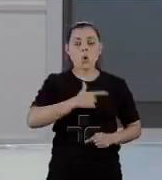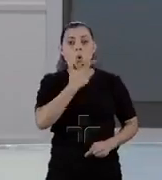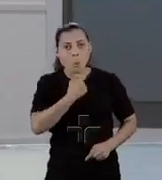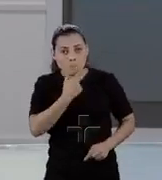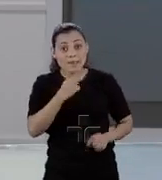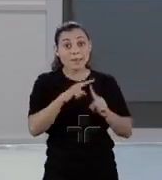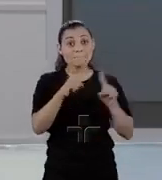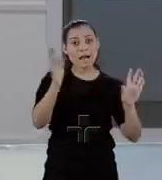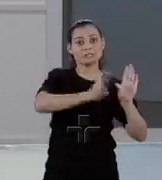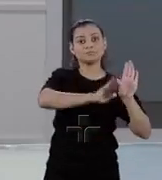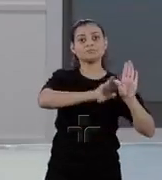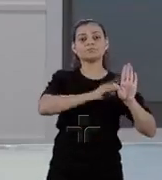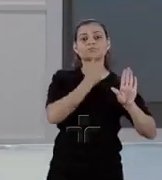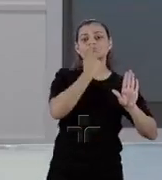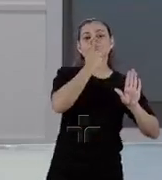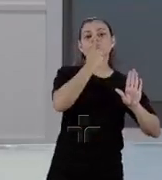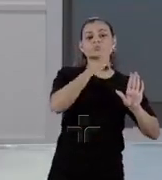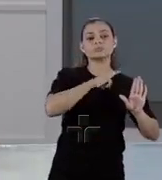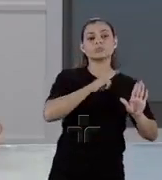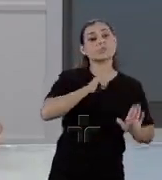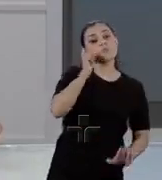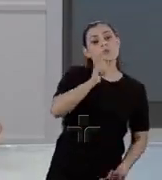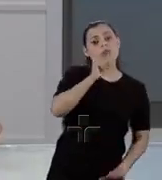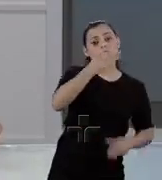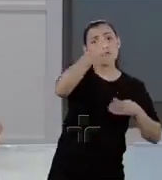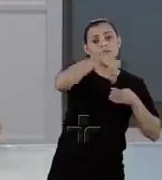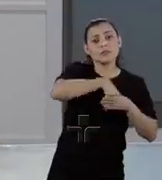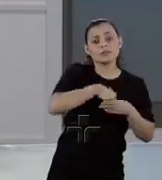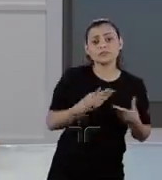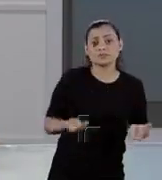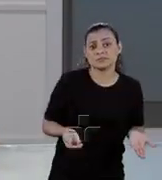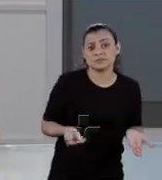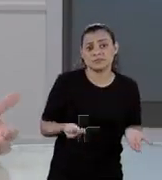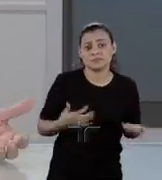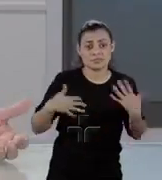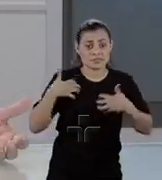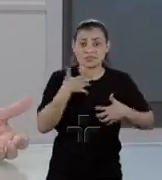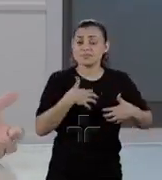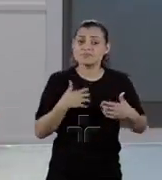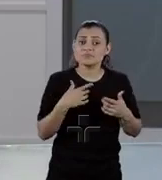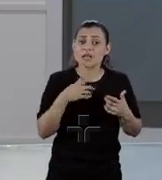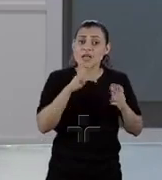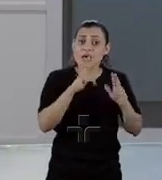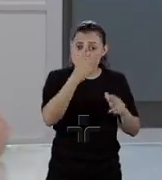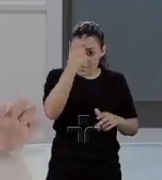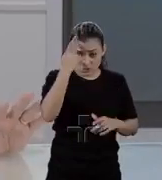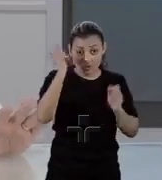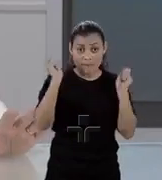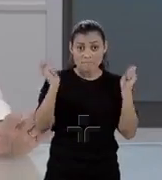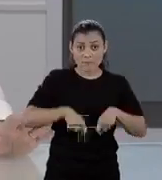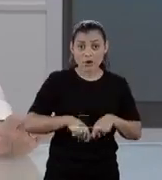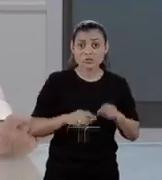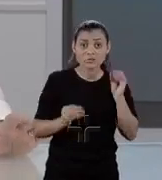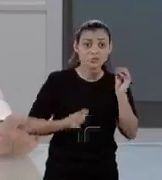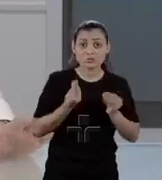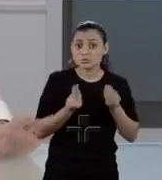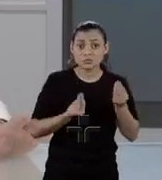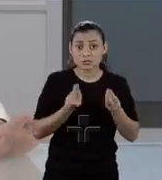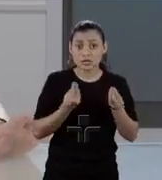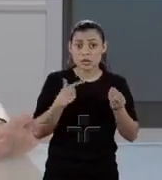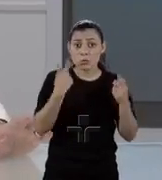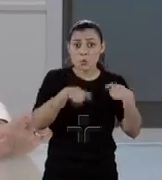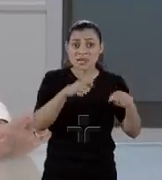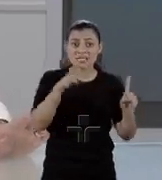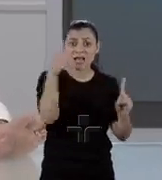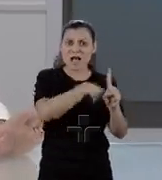se identificam com o universo masculino em sendo biologicamente mulher, as pessoas podem fazer isso e elas não têm que apanhar por causa disso, certo?